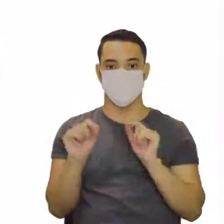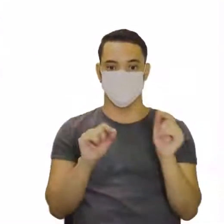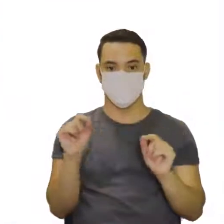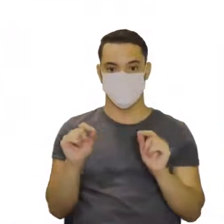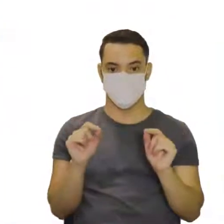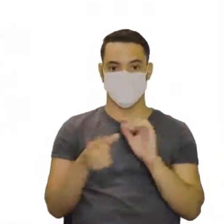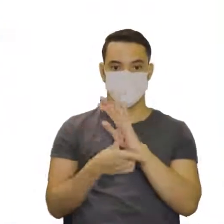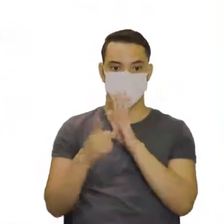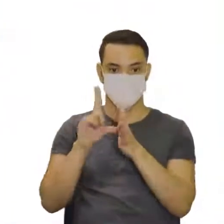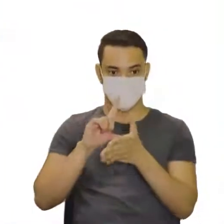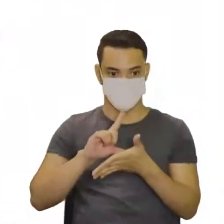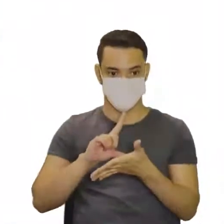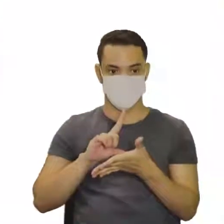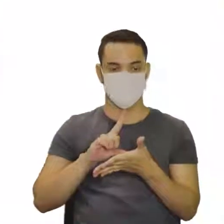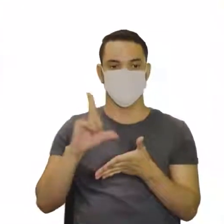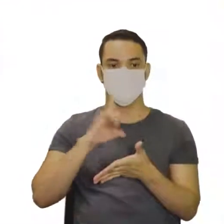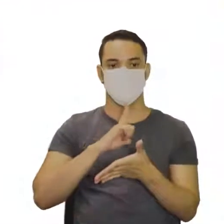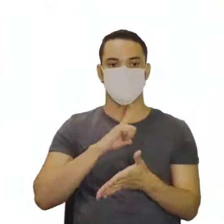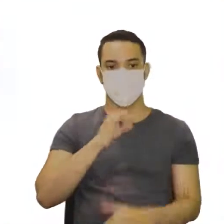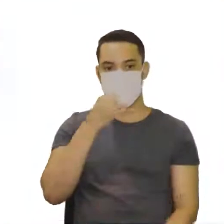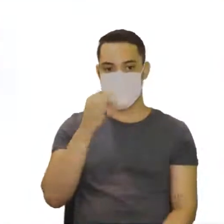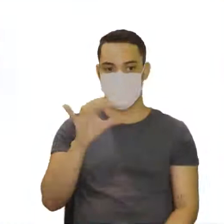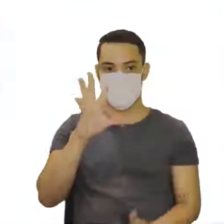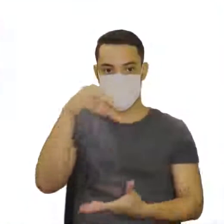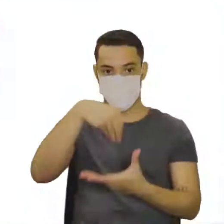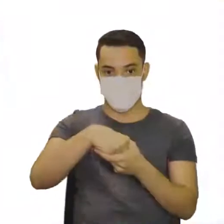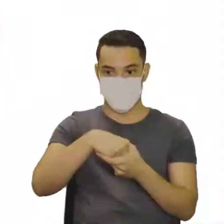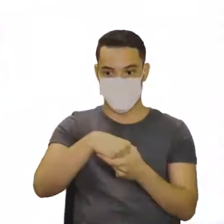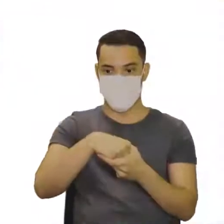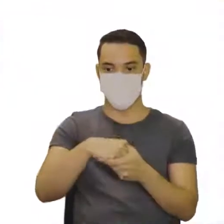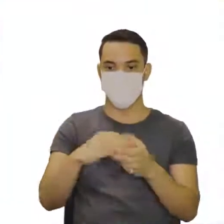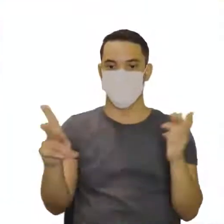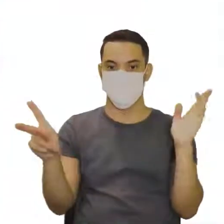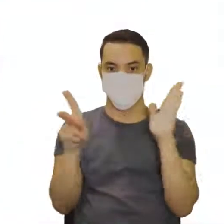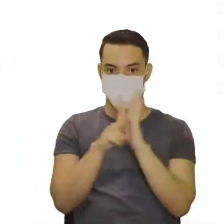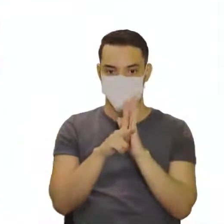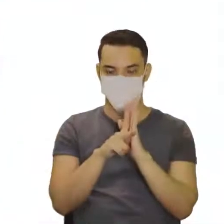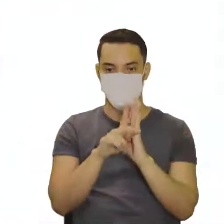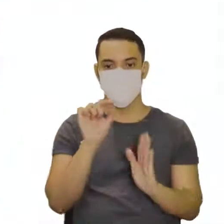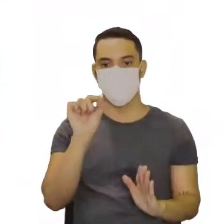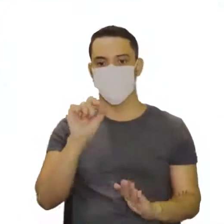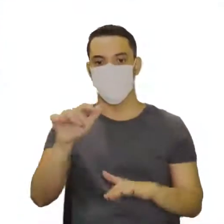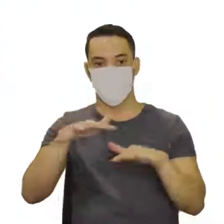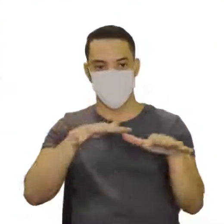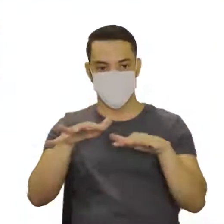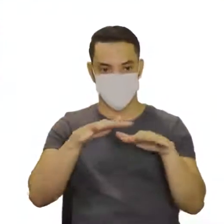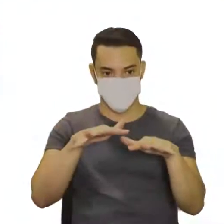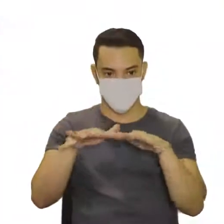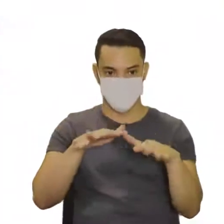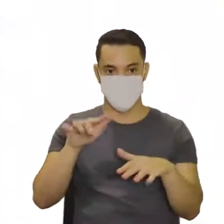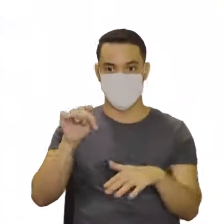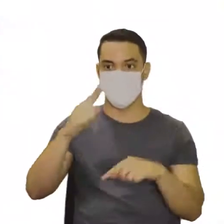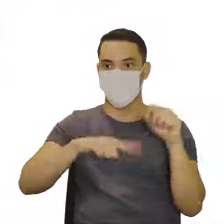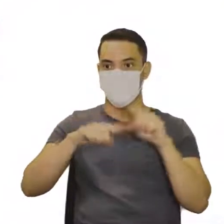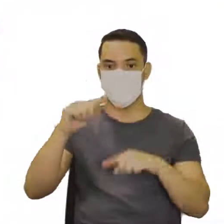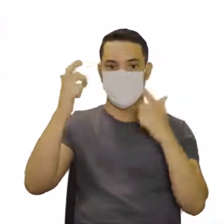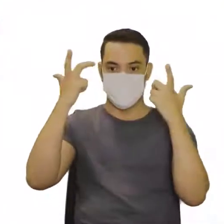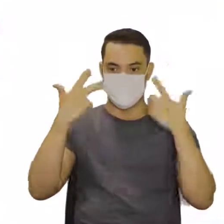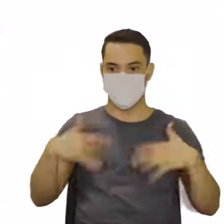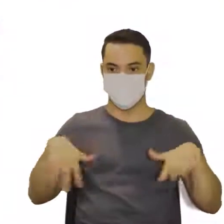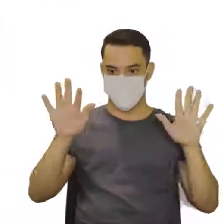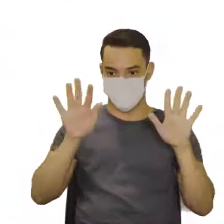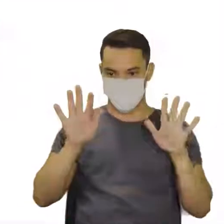circuito elétrico externo, na parte interna dos receptores, o movimento das cargas é